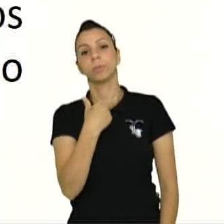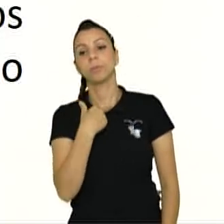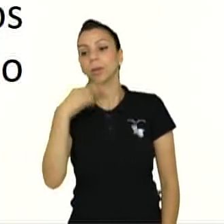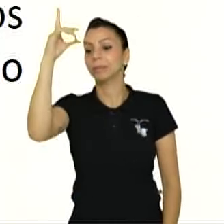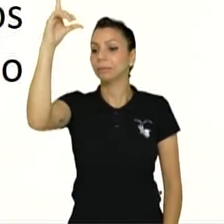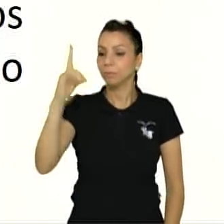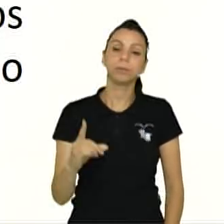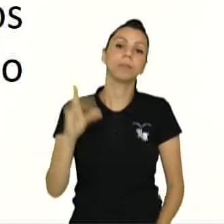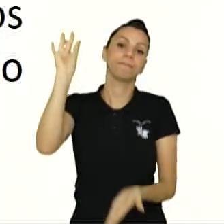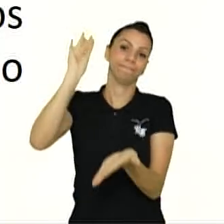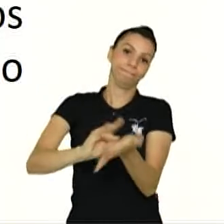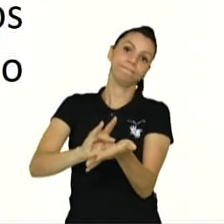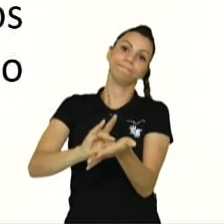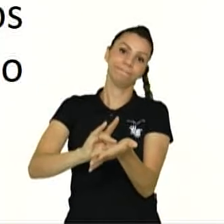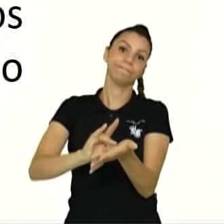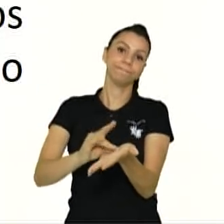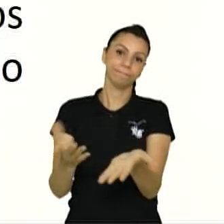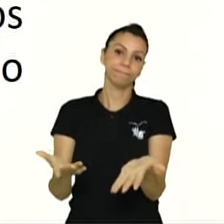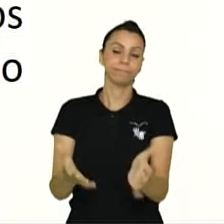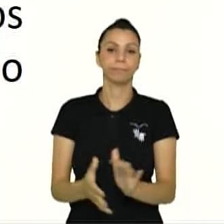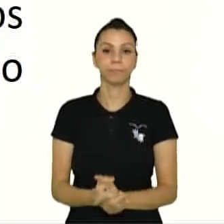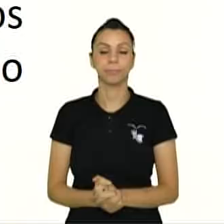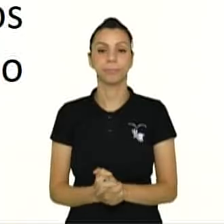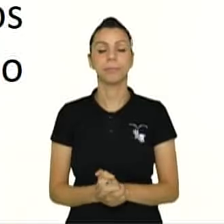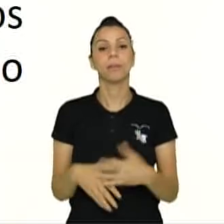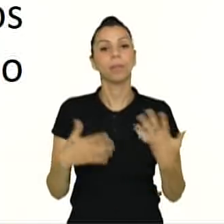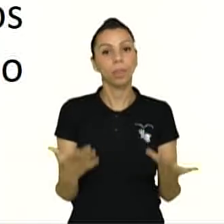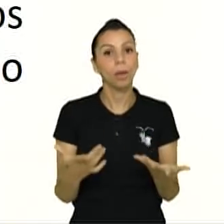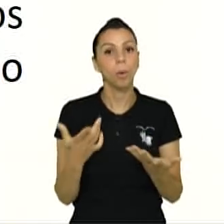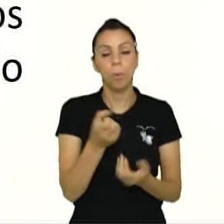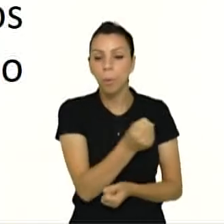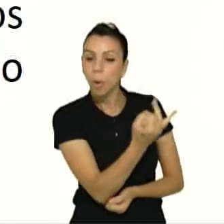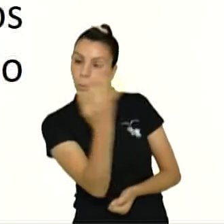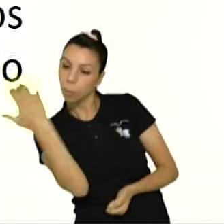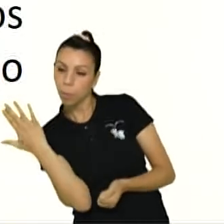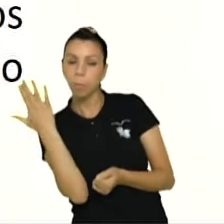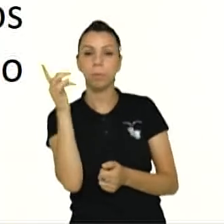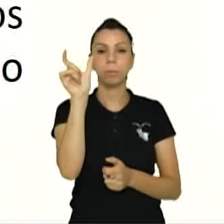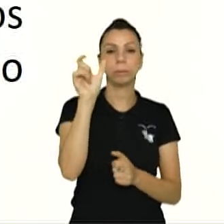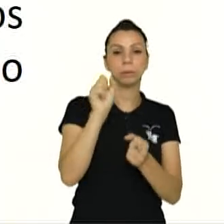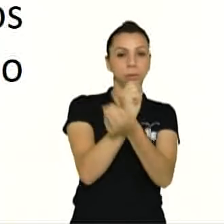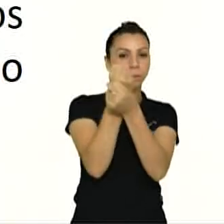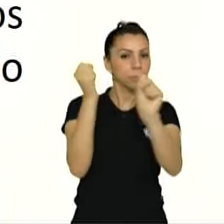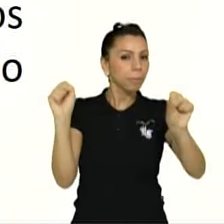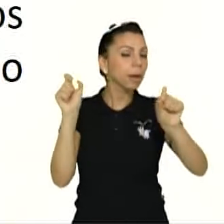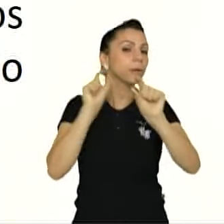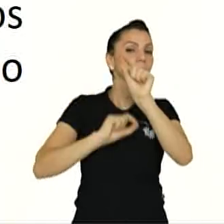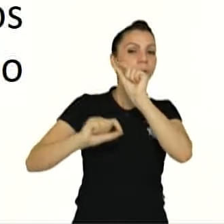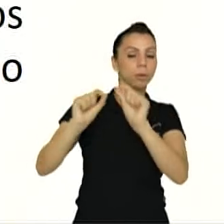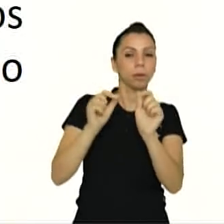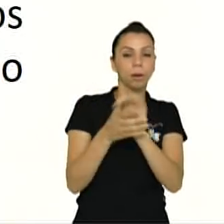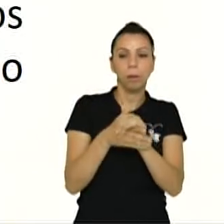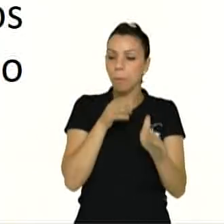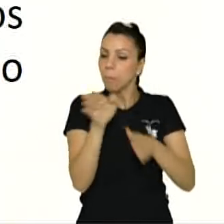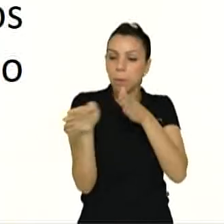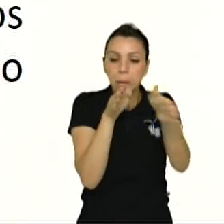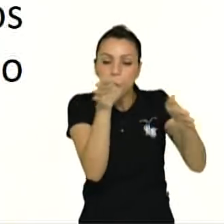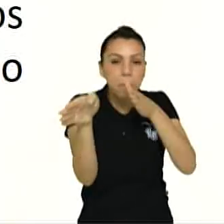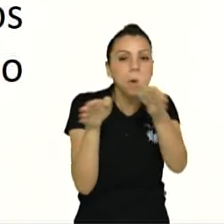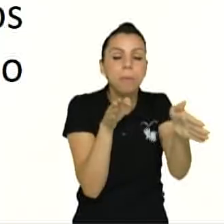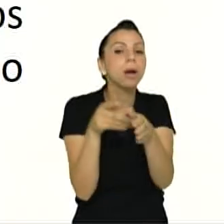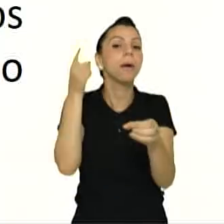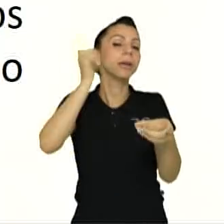exercer a sua cidadania. E aí, alguns libertos, eles foram para cidades em busca de